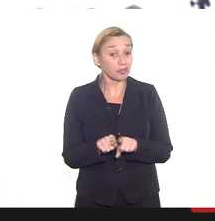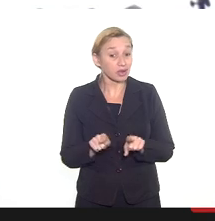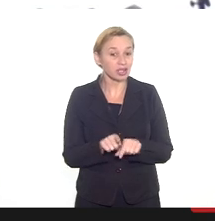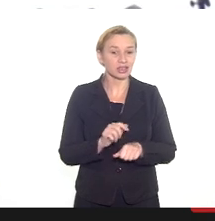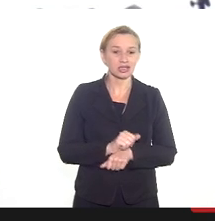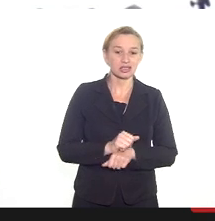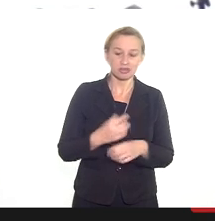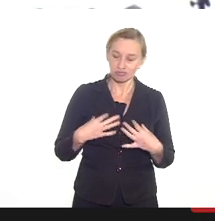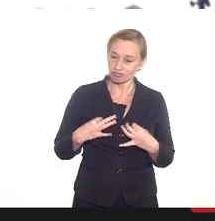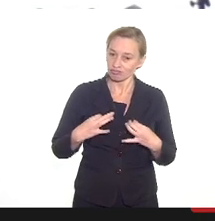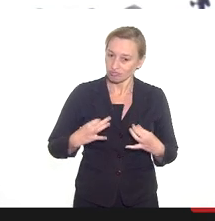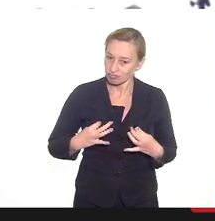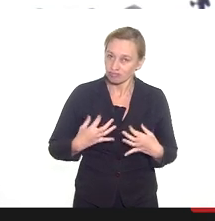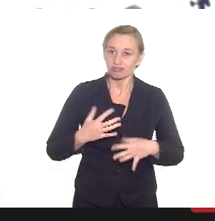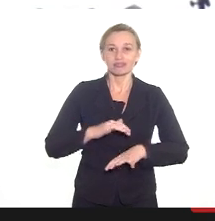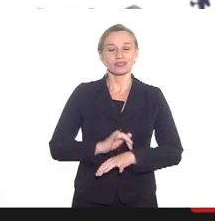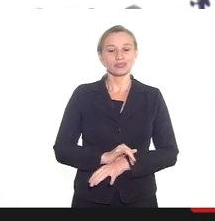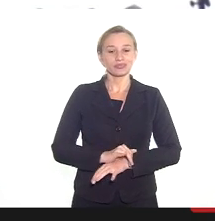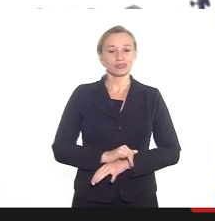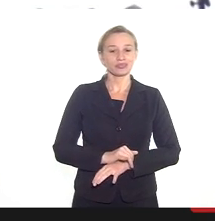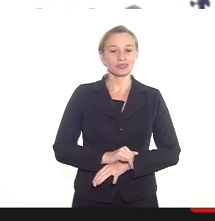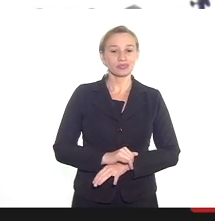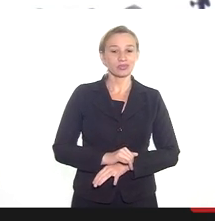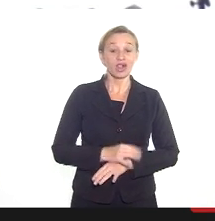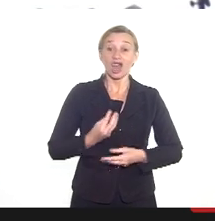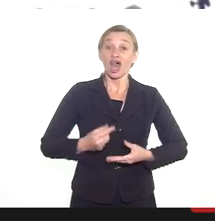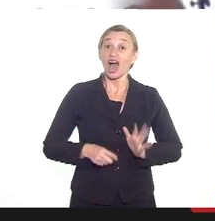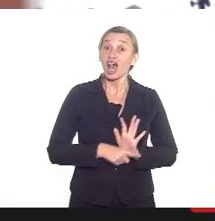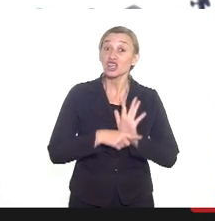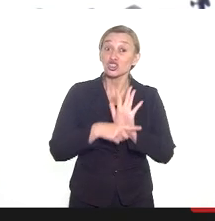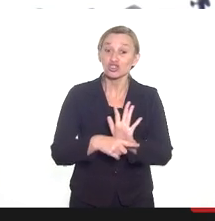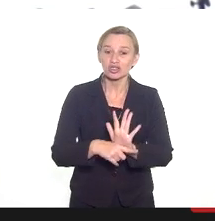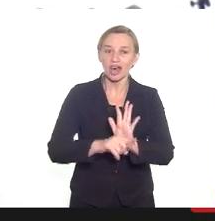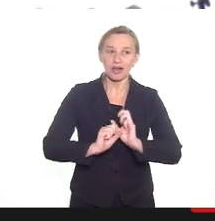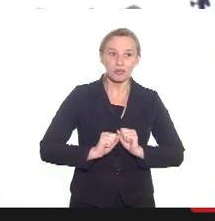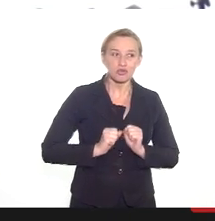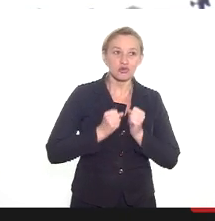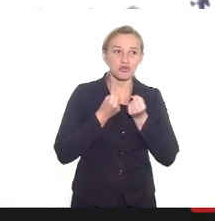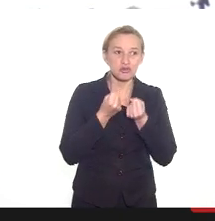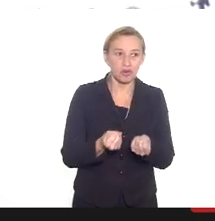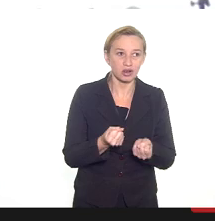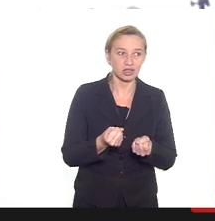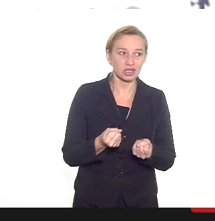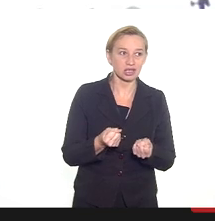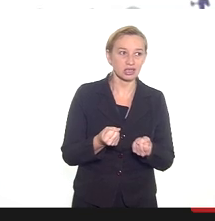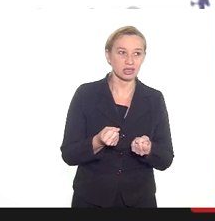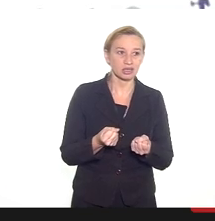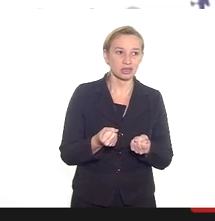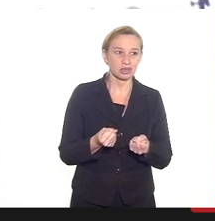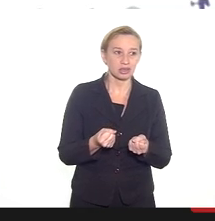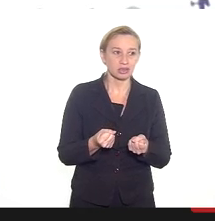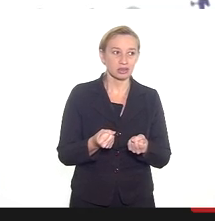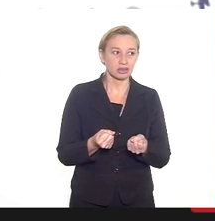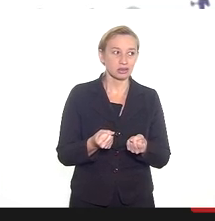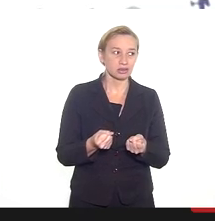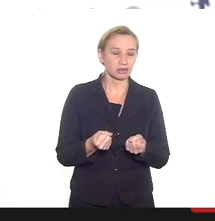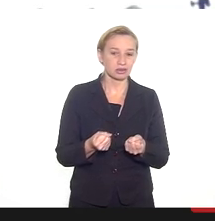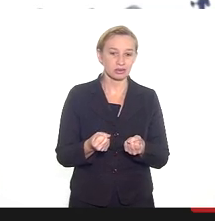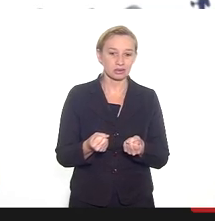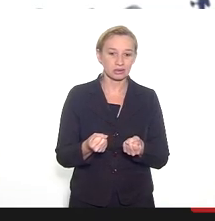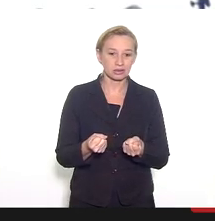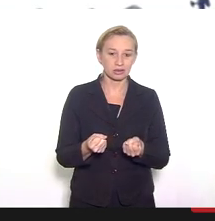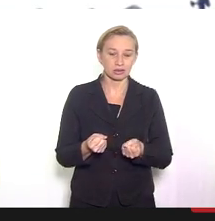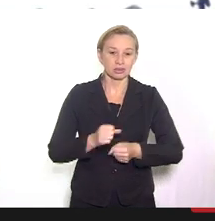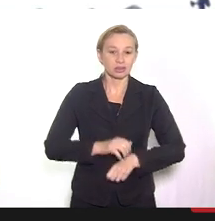me coloco à disposição para contribuir para o fortalecimento feminino. Por que eu estou citando isso? Porque